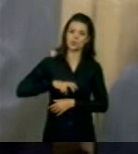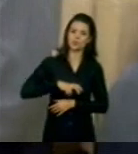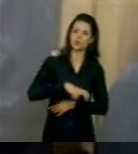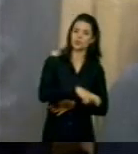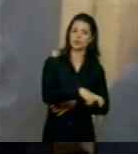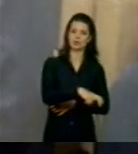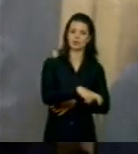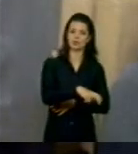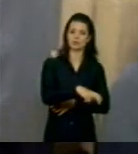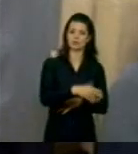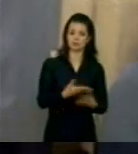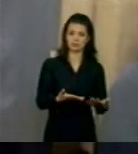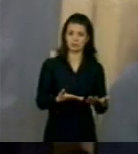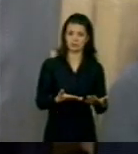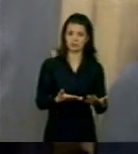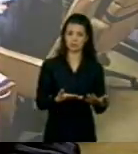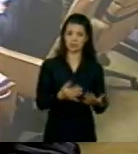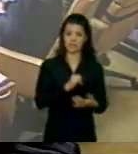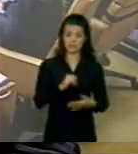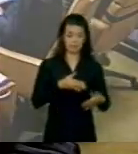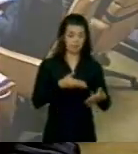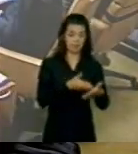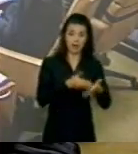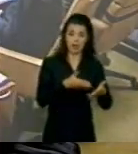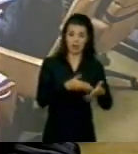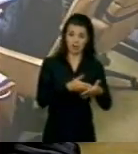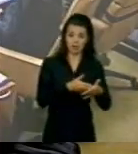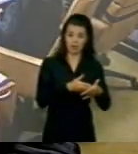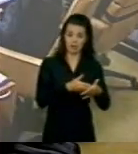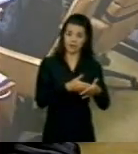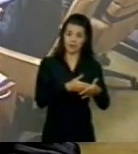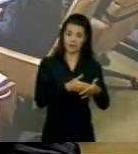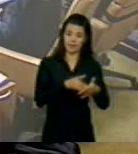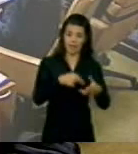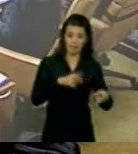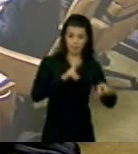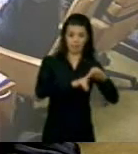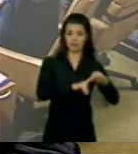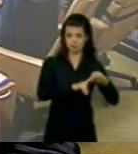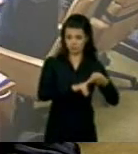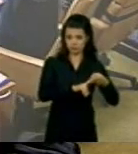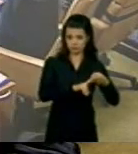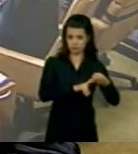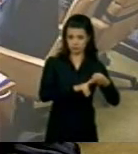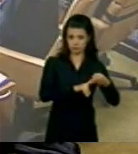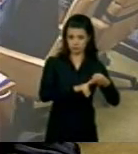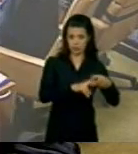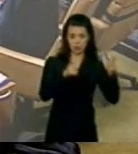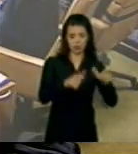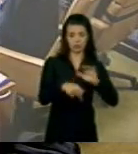Pouco importa se a liberdade de locomoção é restringida no encarceramento em uma